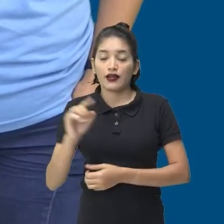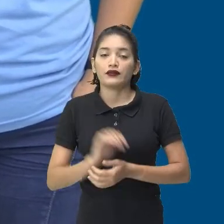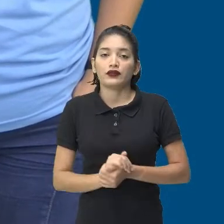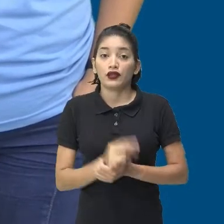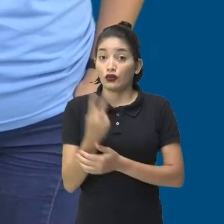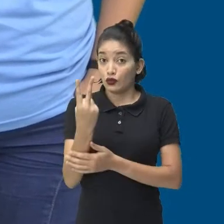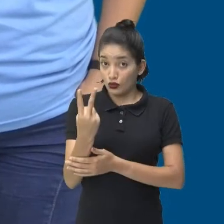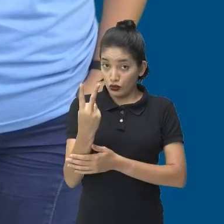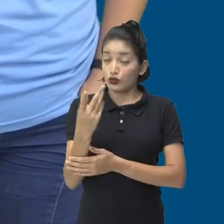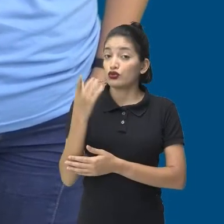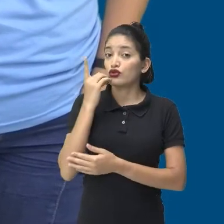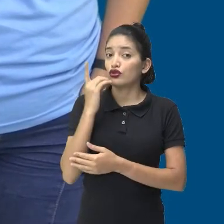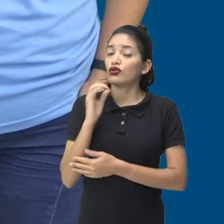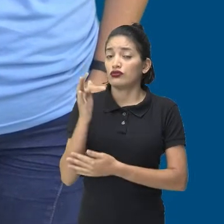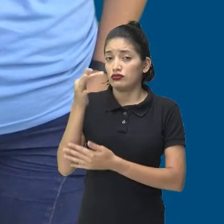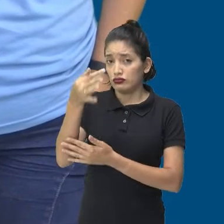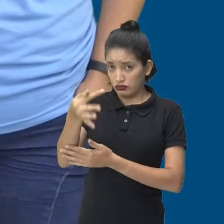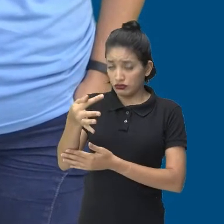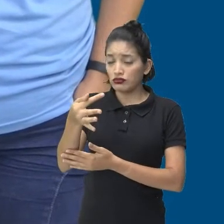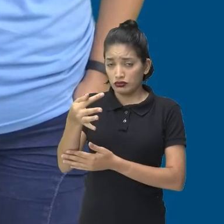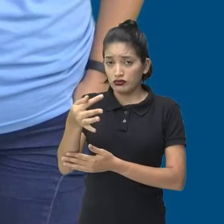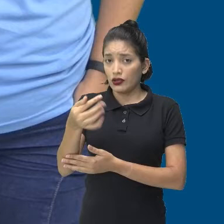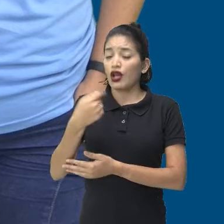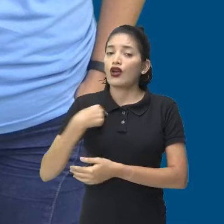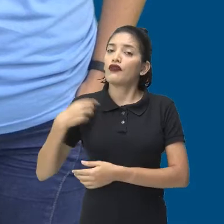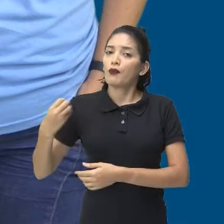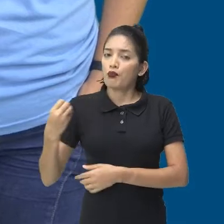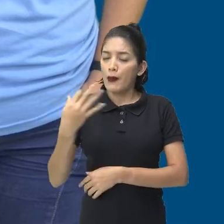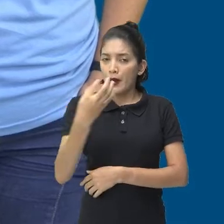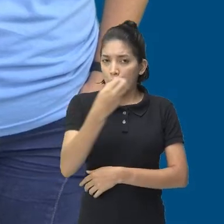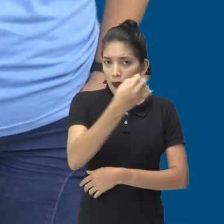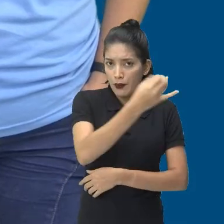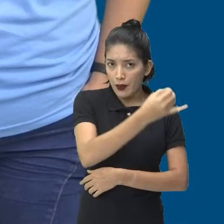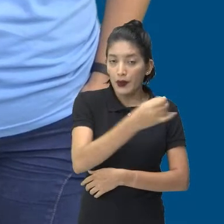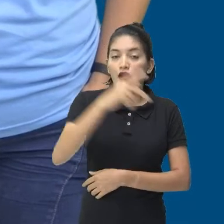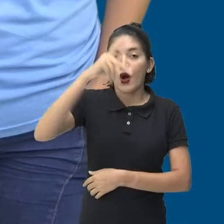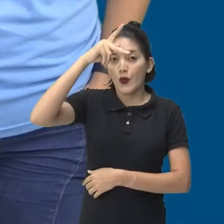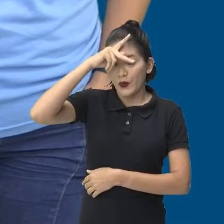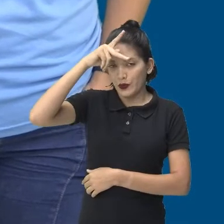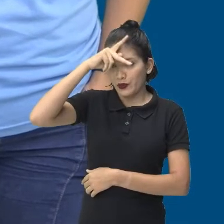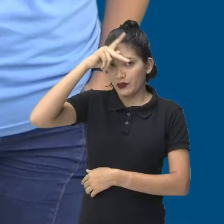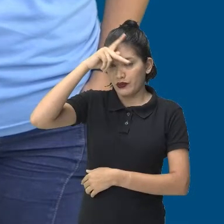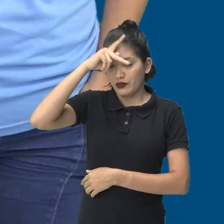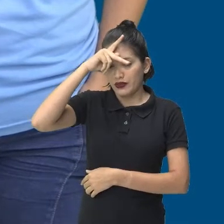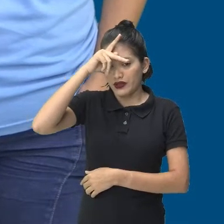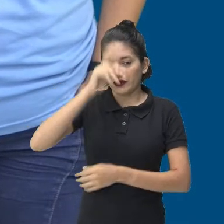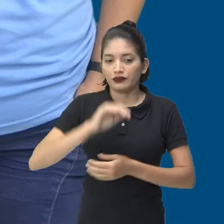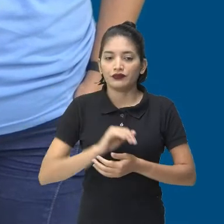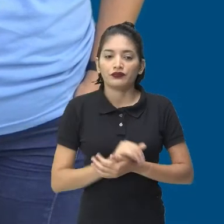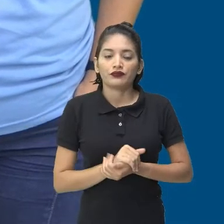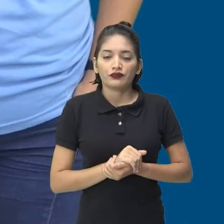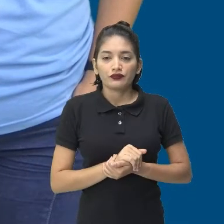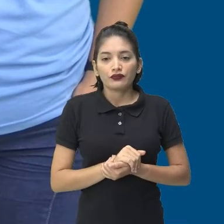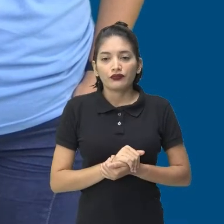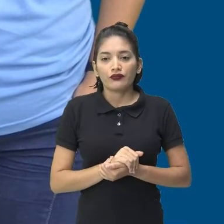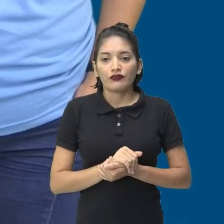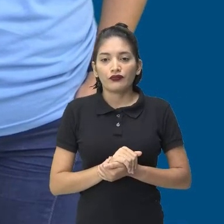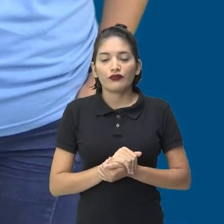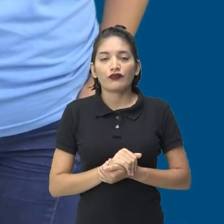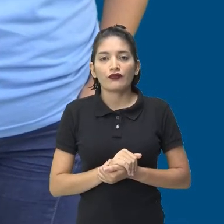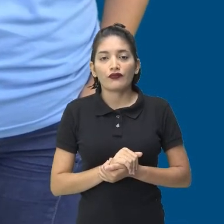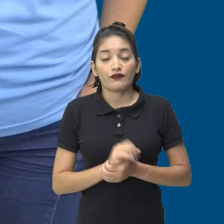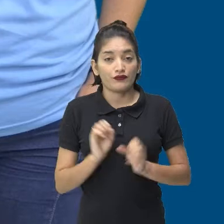de 2 dias, eu viajarei ao Peru, né? Viajaré, tá? Em